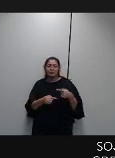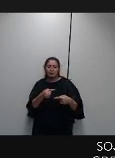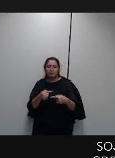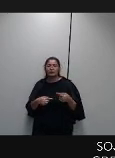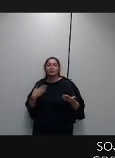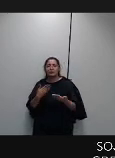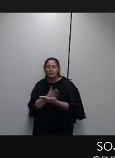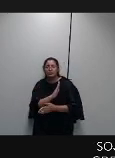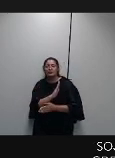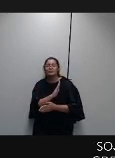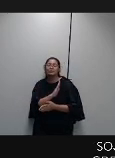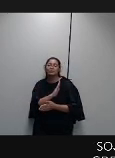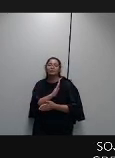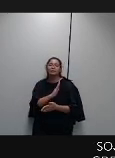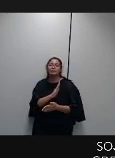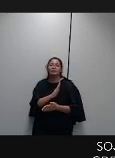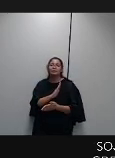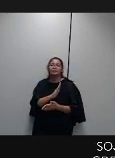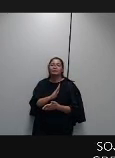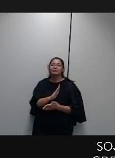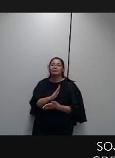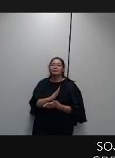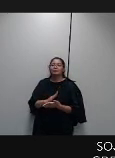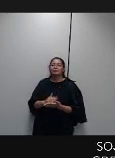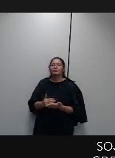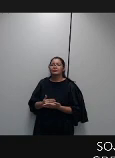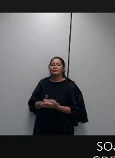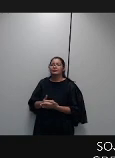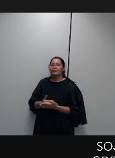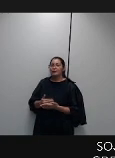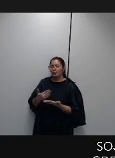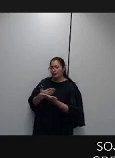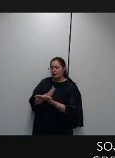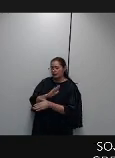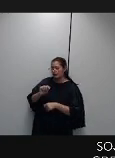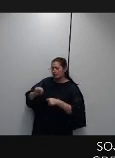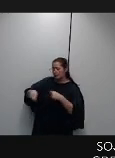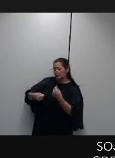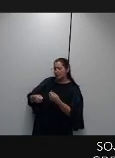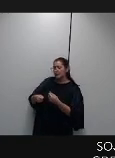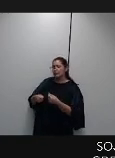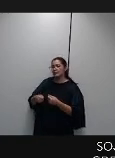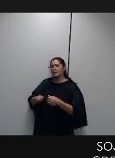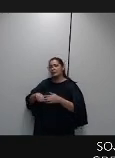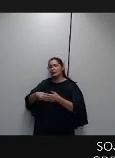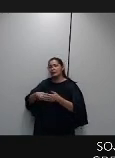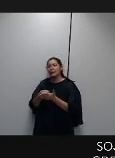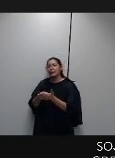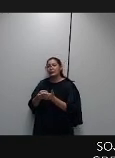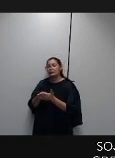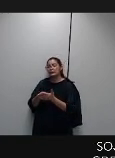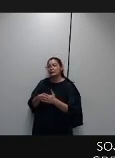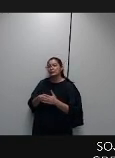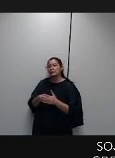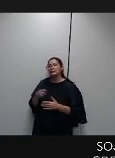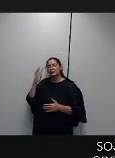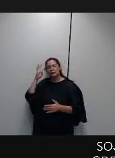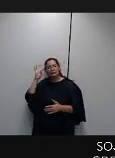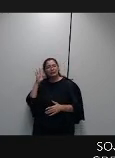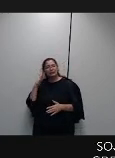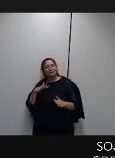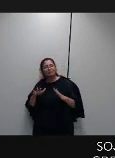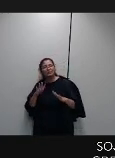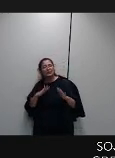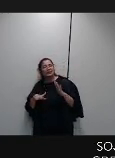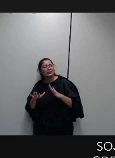é as usasse uma desnecessários eu não me lembro Aqui Agora Net foi um e-mail com o jornal sua